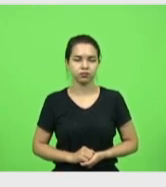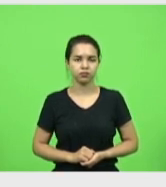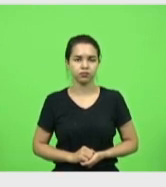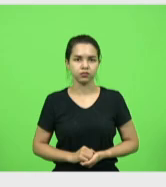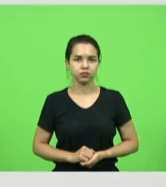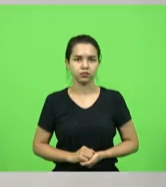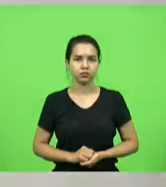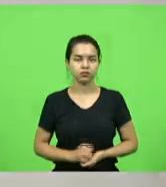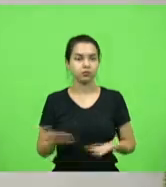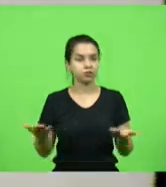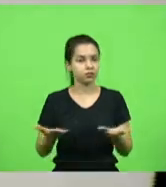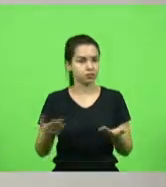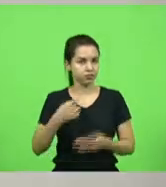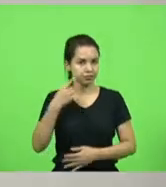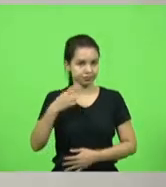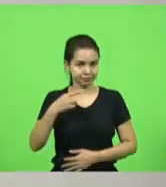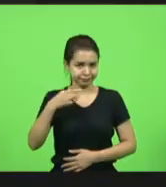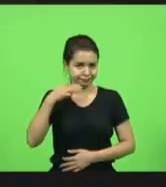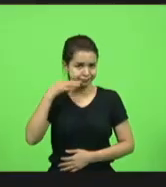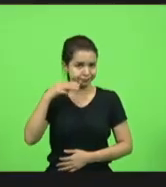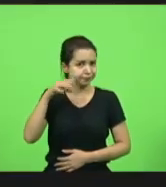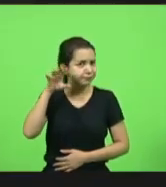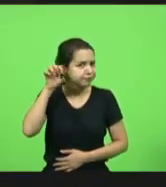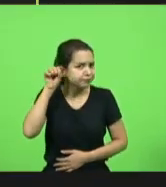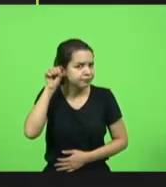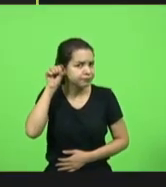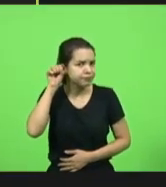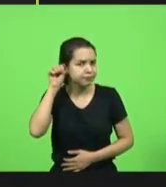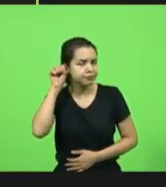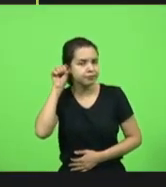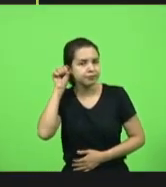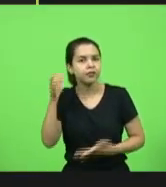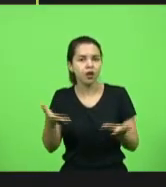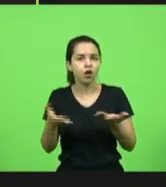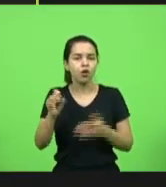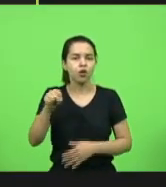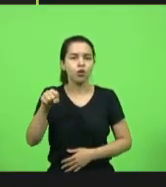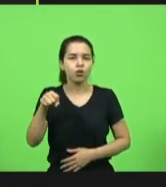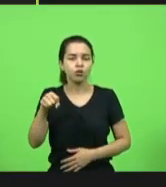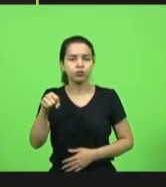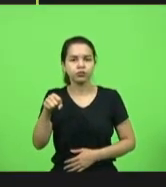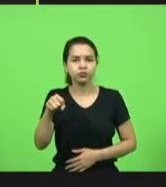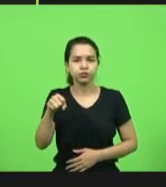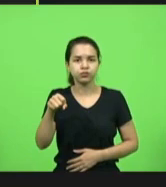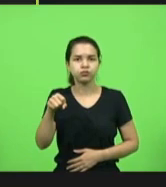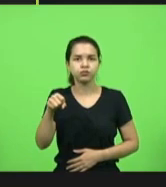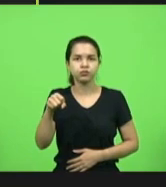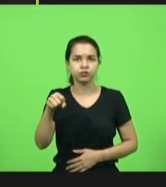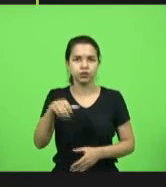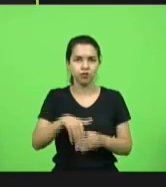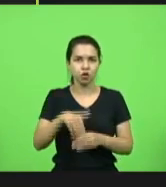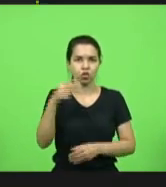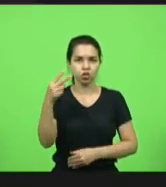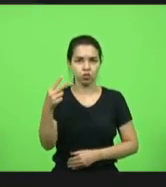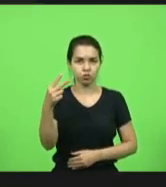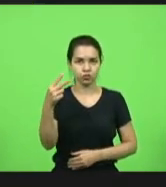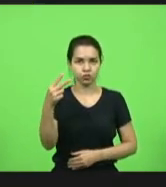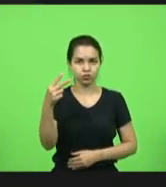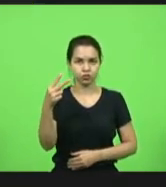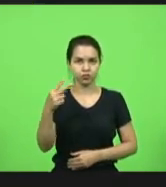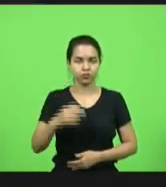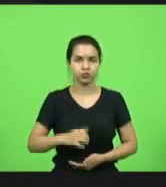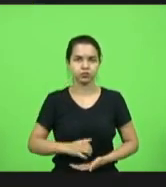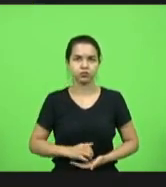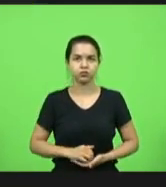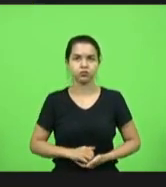Agora sim, deputada Marlene Fengler, você me ouve? Agora sim, como, voto 2, senhor presidente, 2. Deputada Marlene, vota